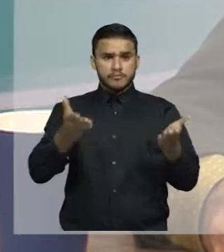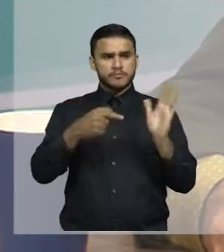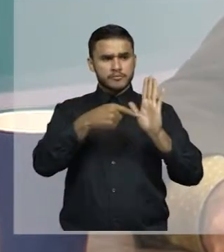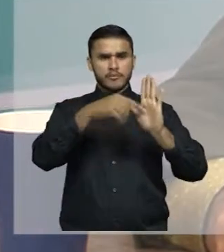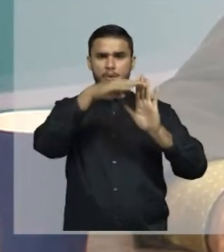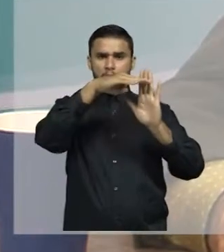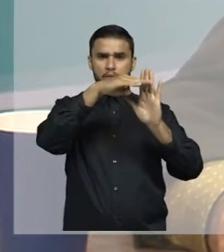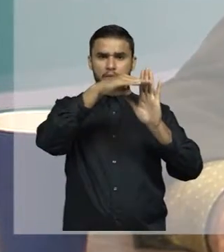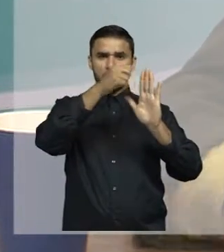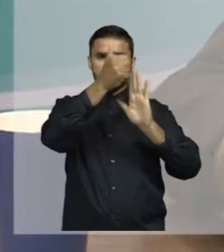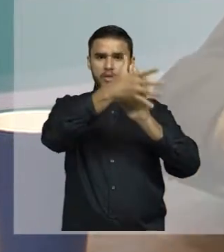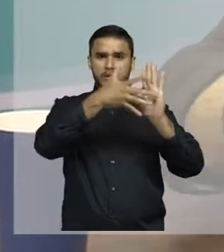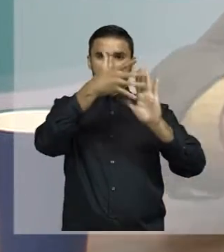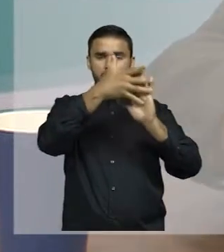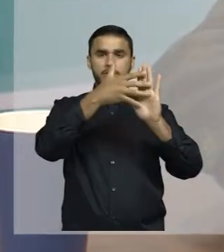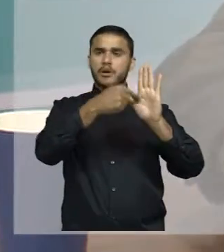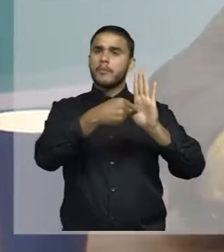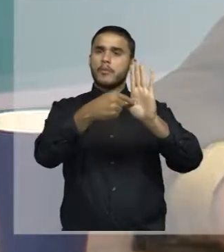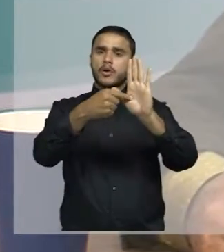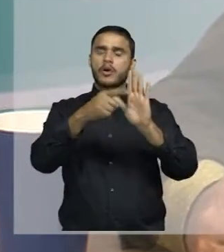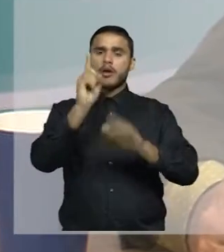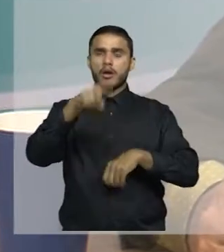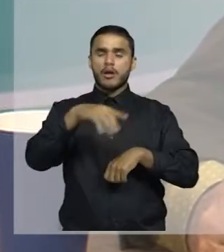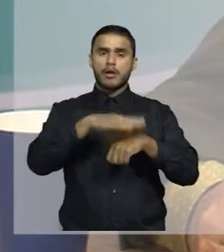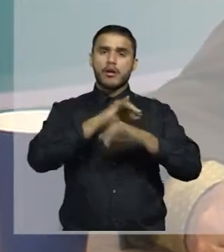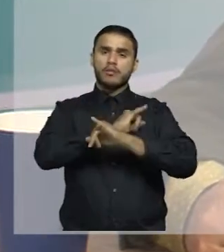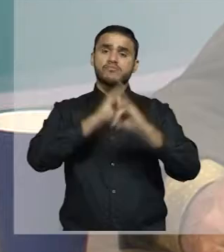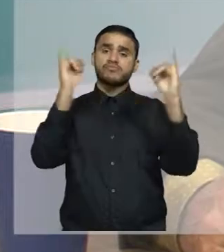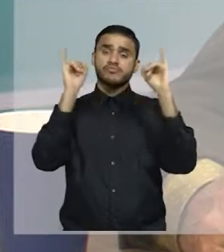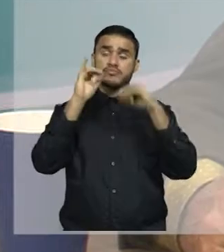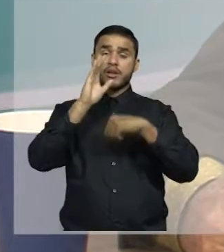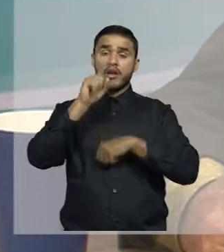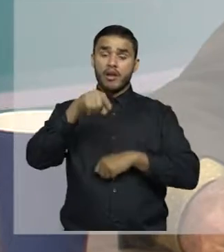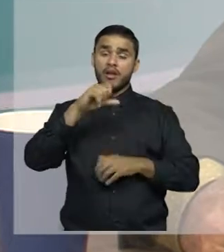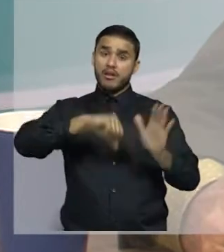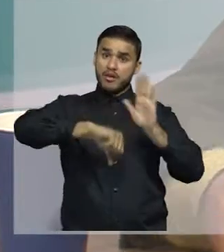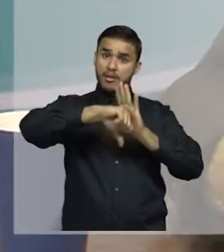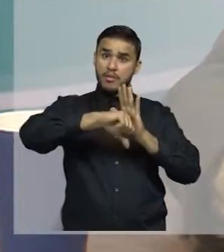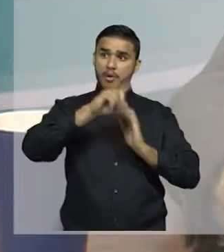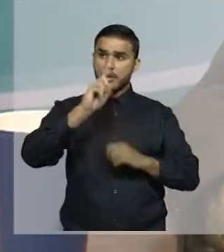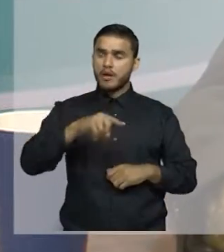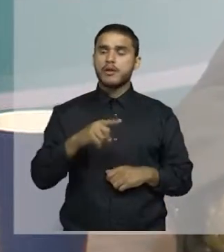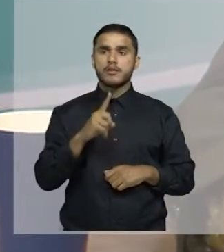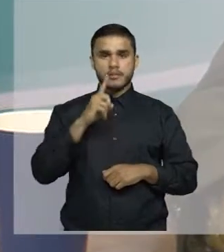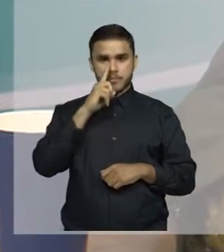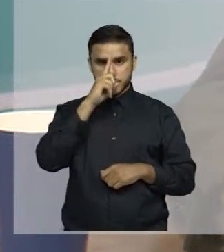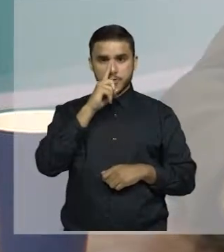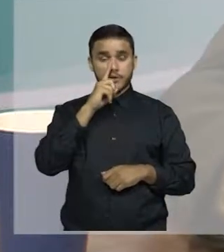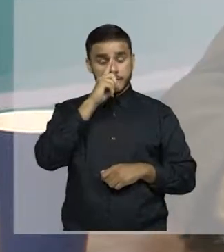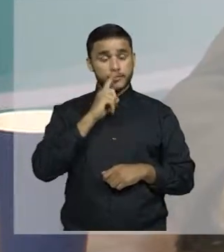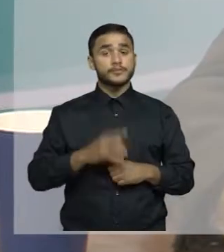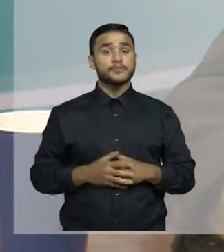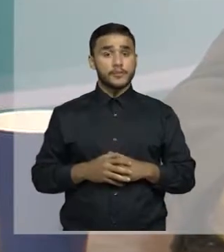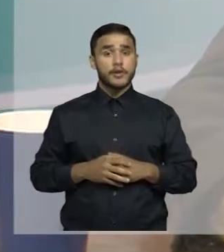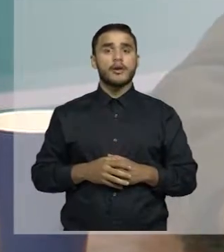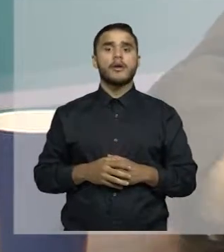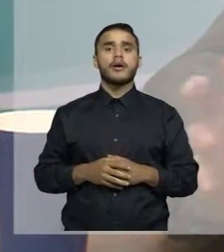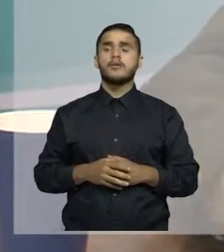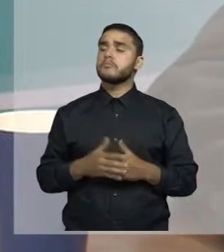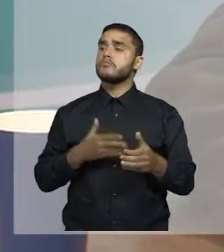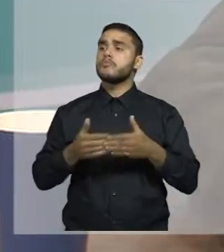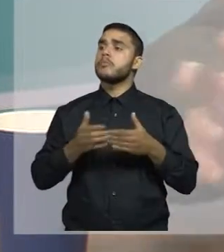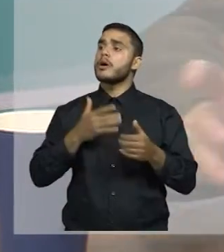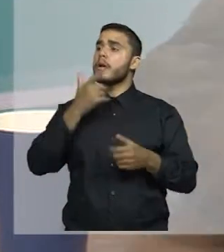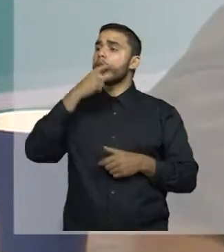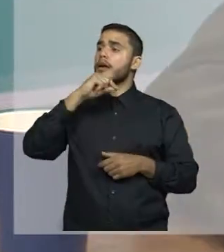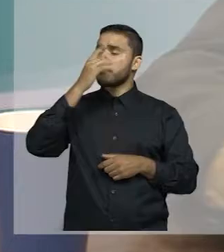está na internet, que teoricamente teria sido divulgada pelos criminosos, demonstra isso. O terrorismo ele é praticado por